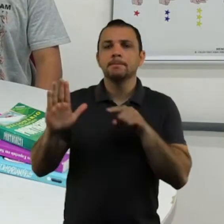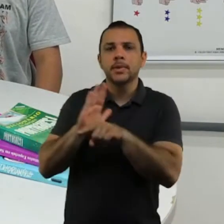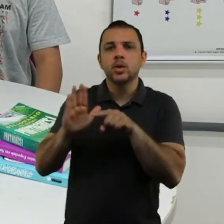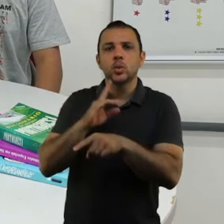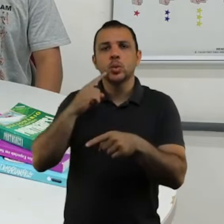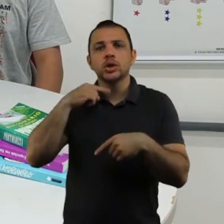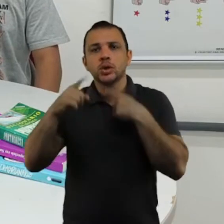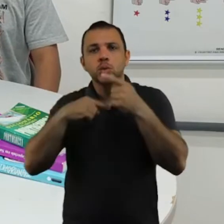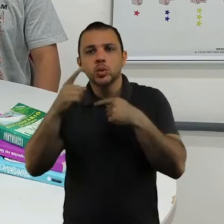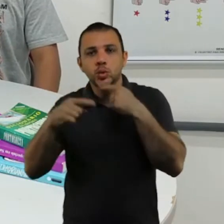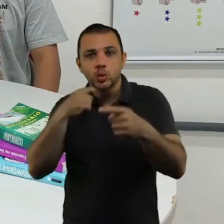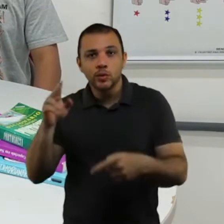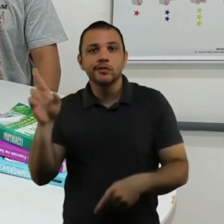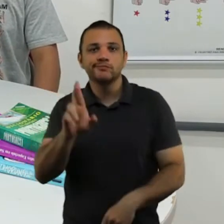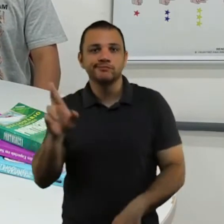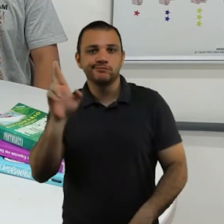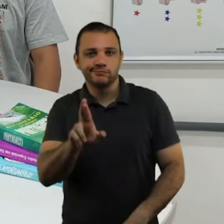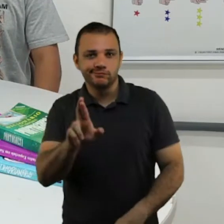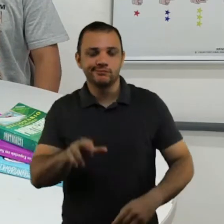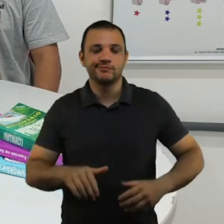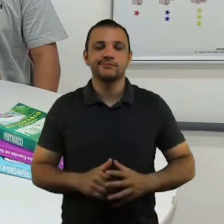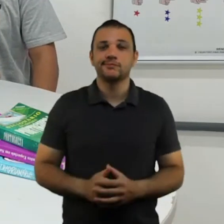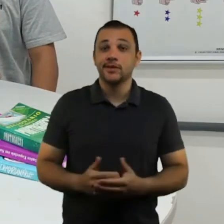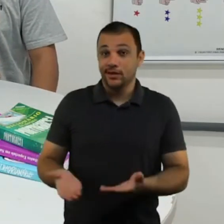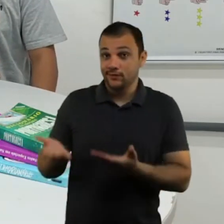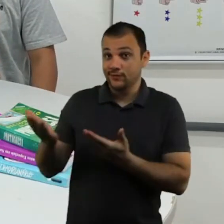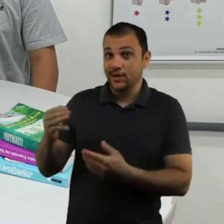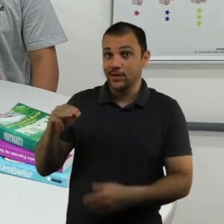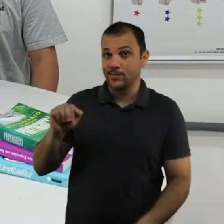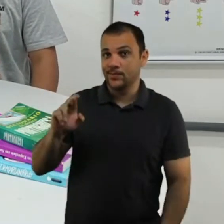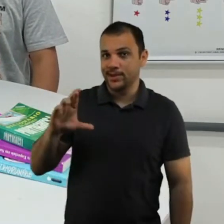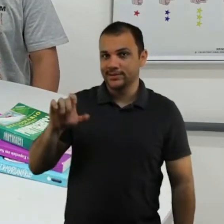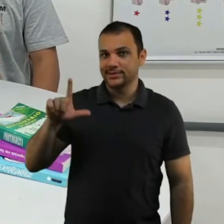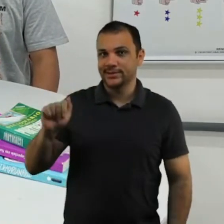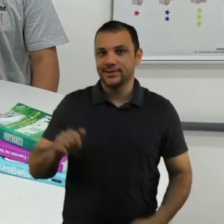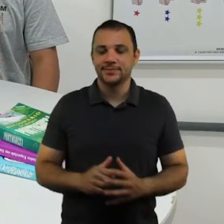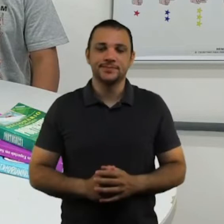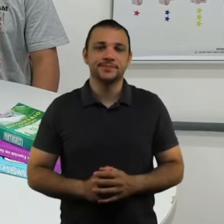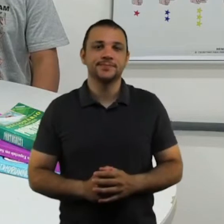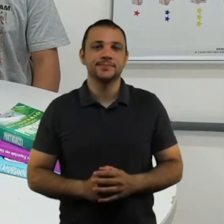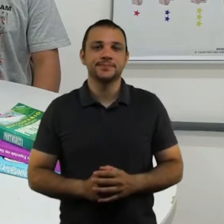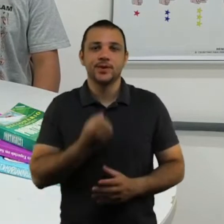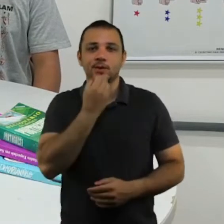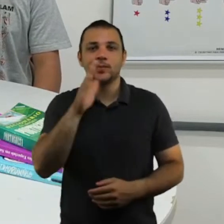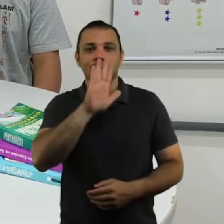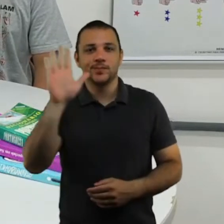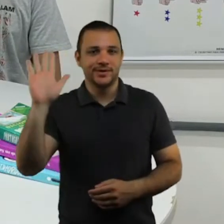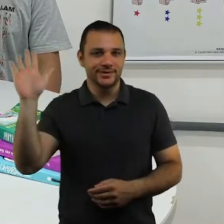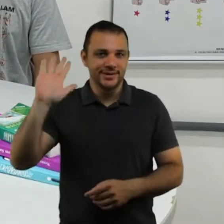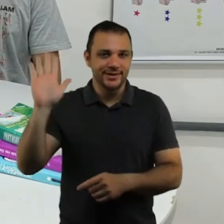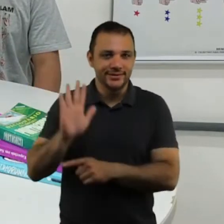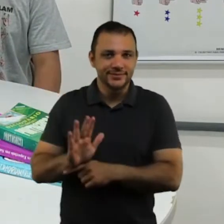são bem frequentes. Tá? Vou passar a palavra inicialmente para a nossa doutora. Boa tarde a todos e a todas. Eu sou